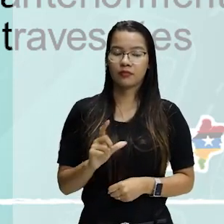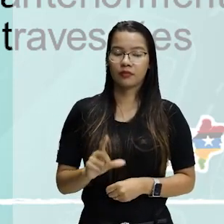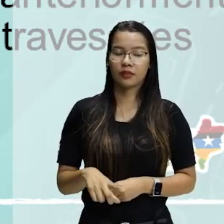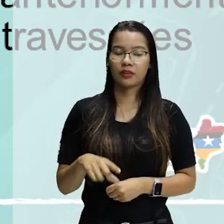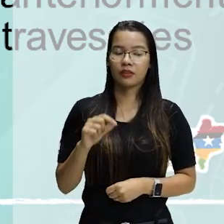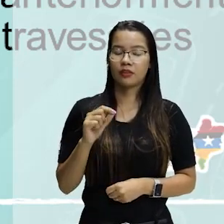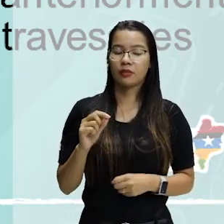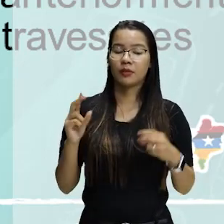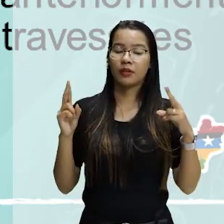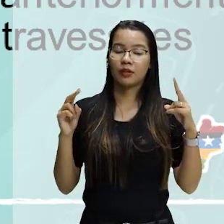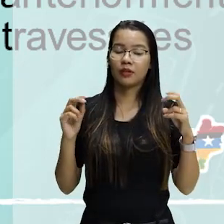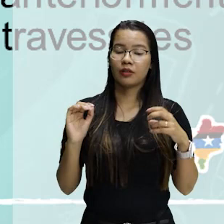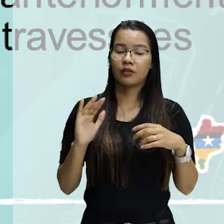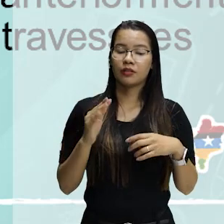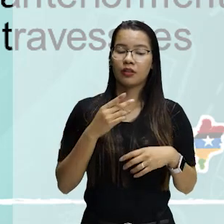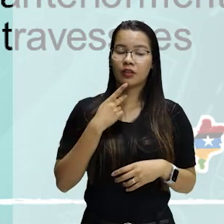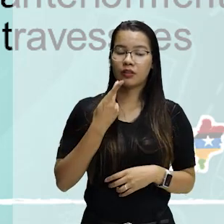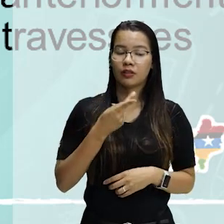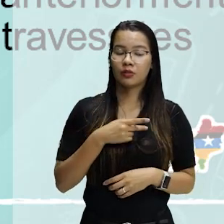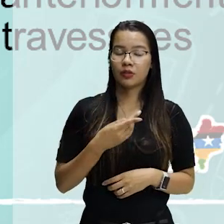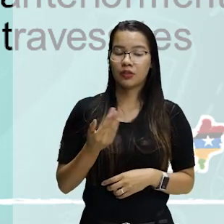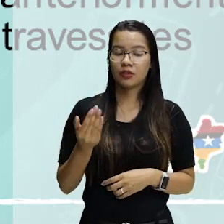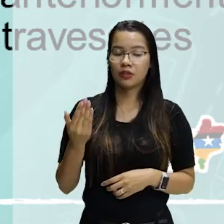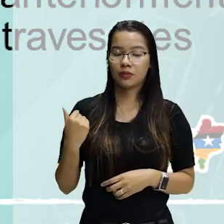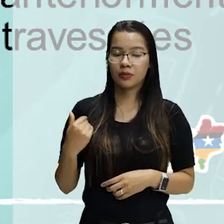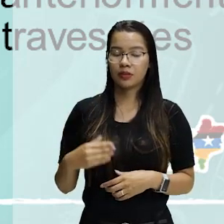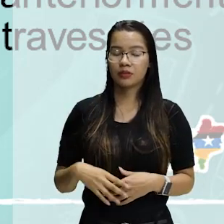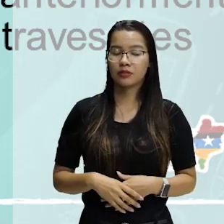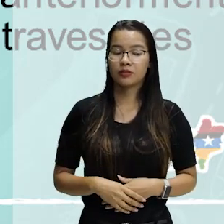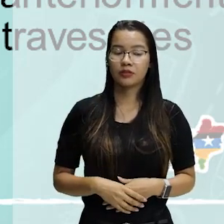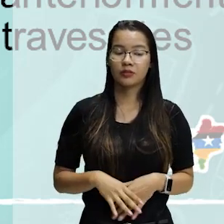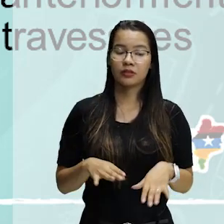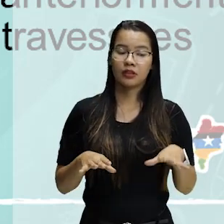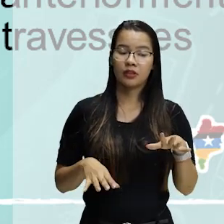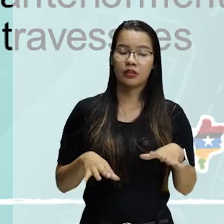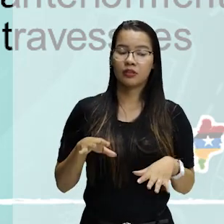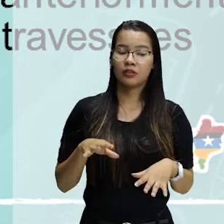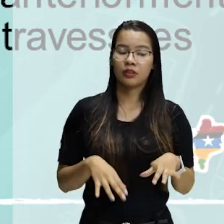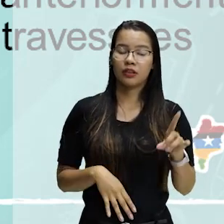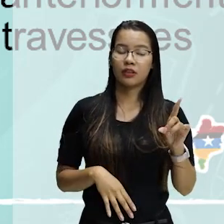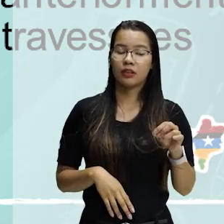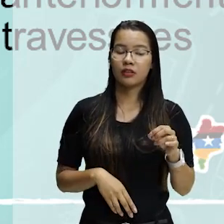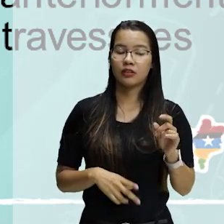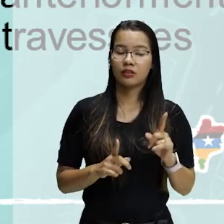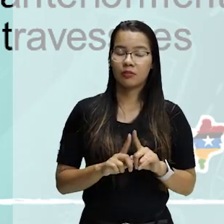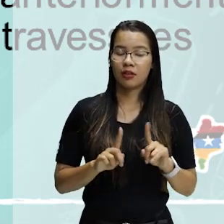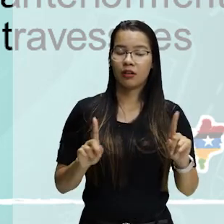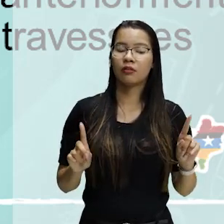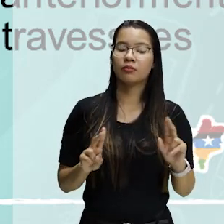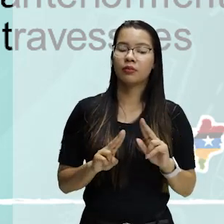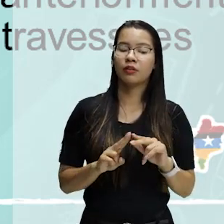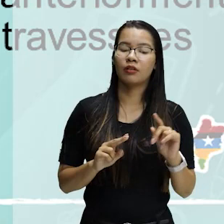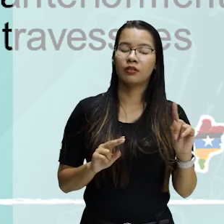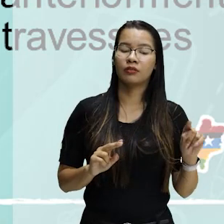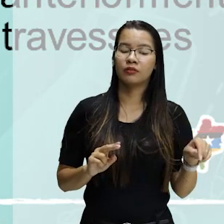especificar sobre algo que já foi dito anteriormente. Geralmente, ele é separado por